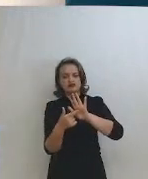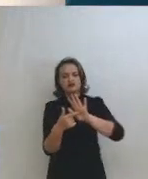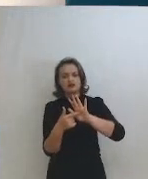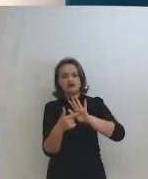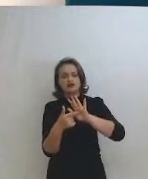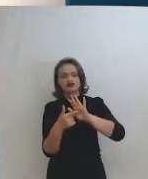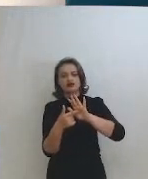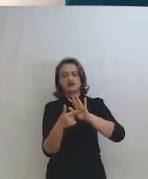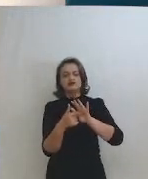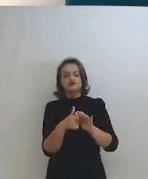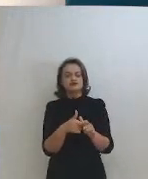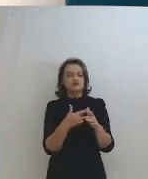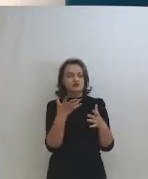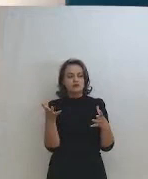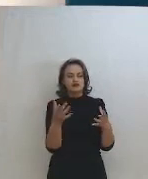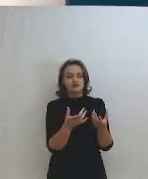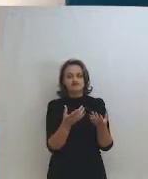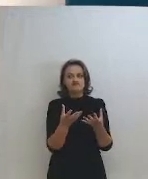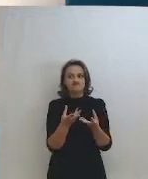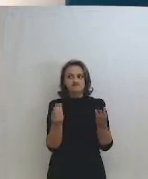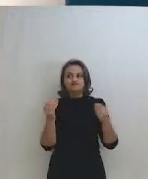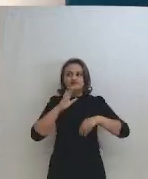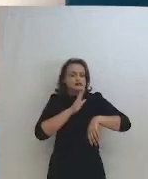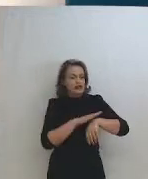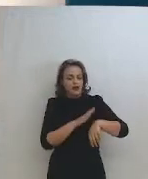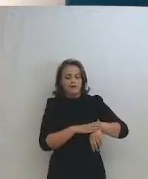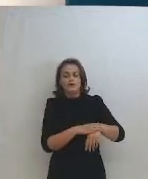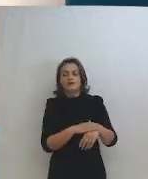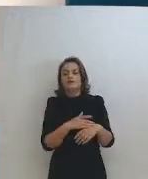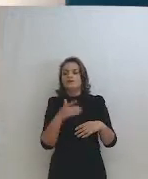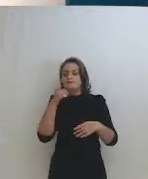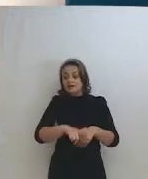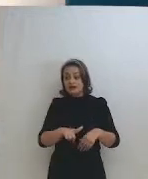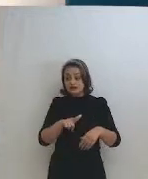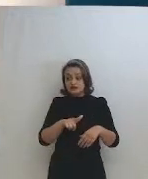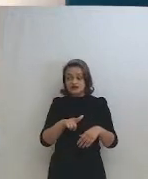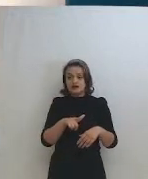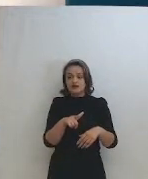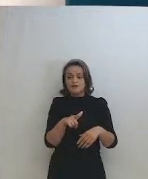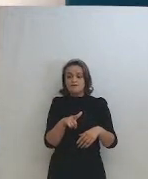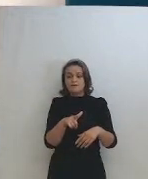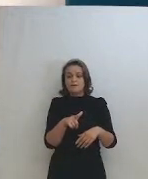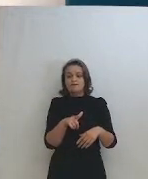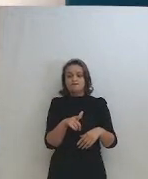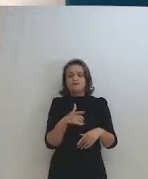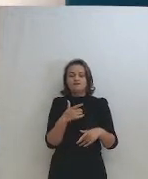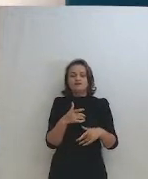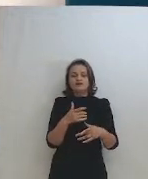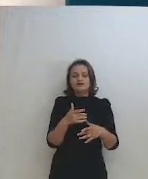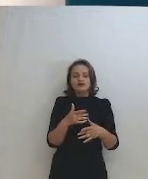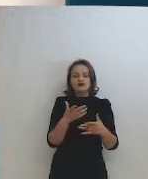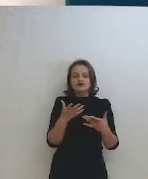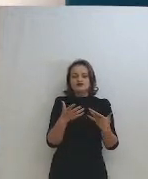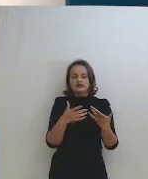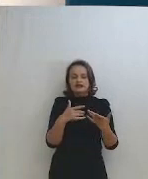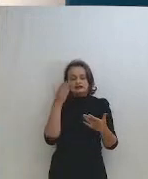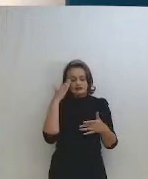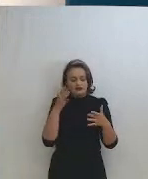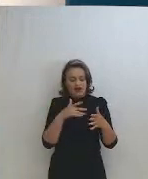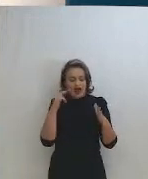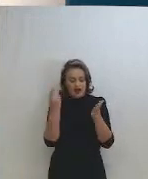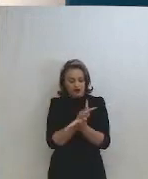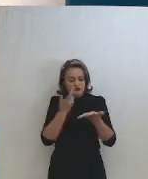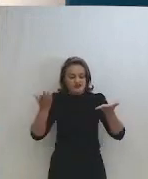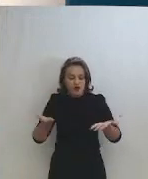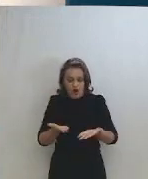excesso de prazo e também a alegação de falta de contemporaneidade, essas alegações não